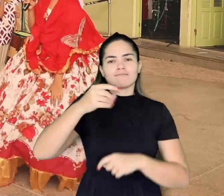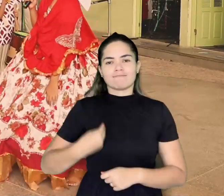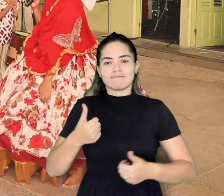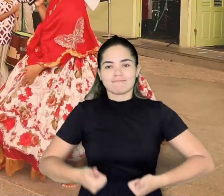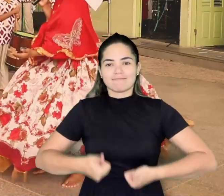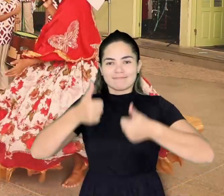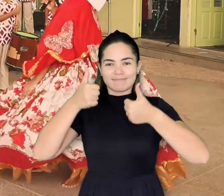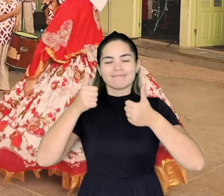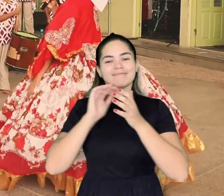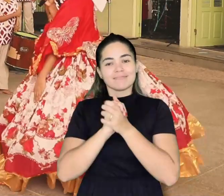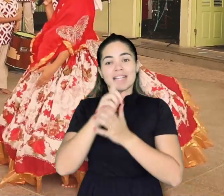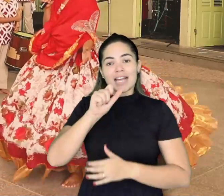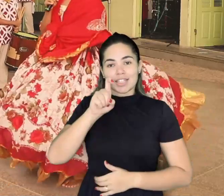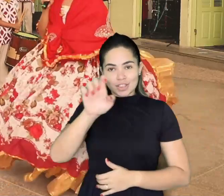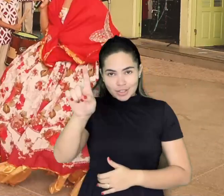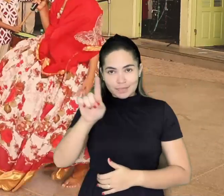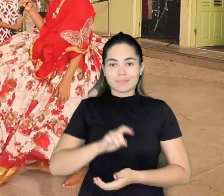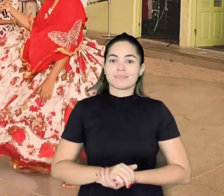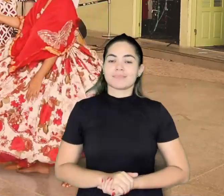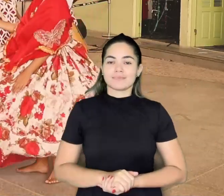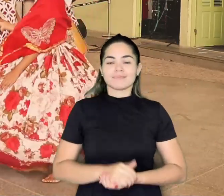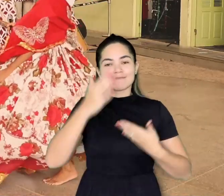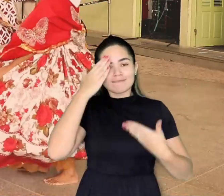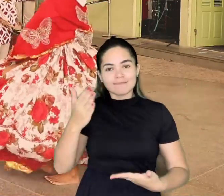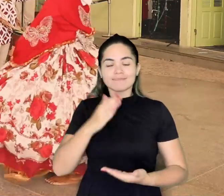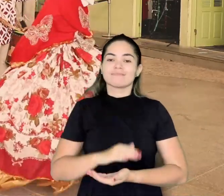e viver. É isso, axé e gratidão.